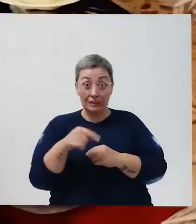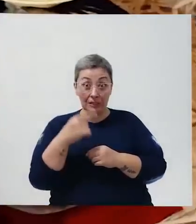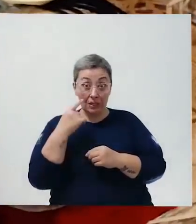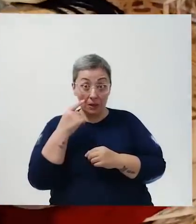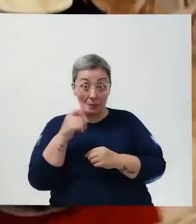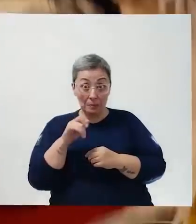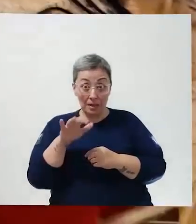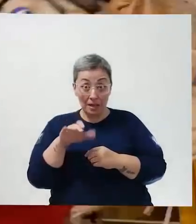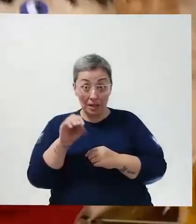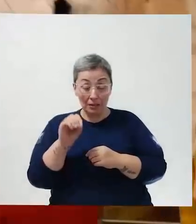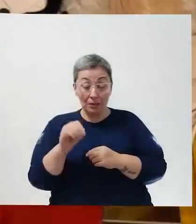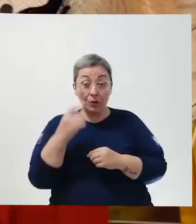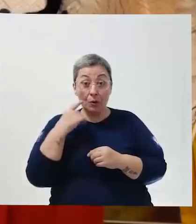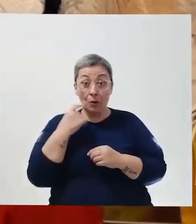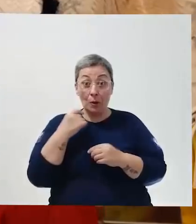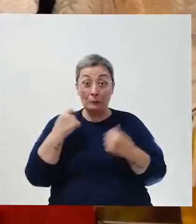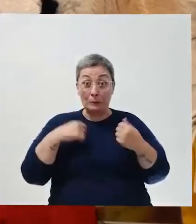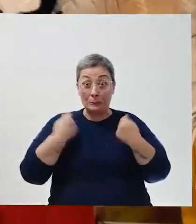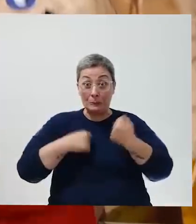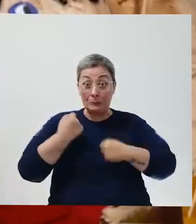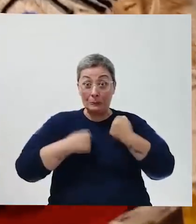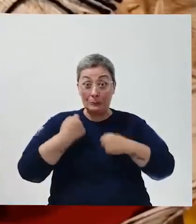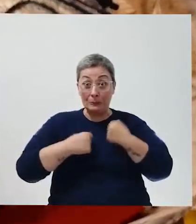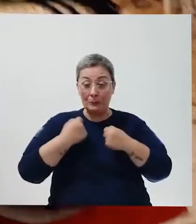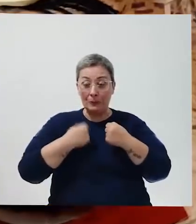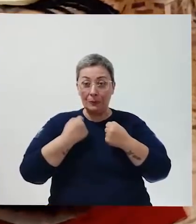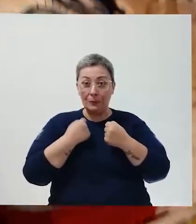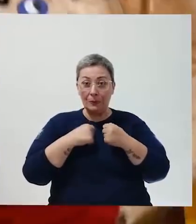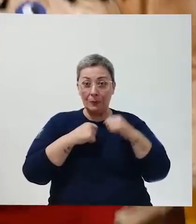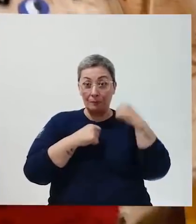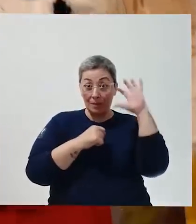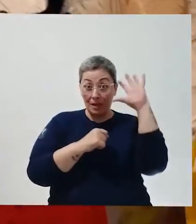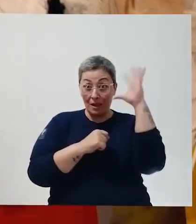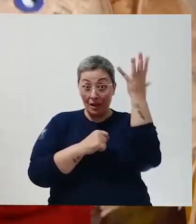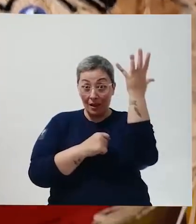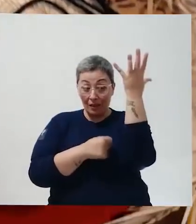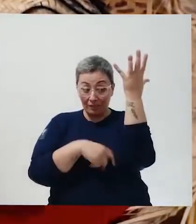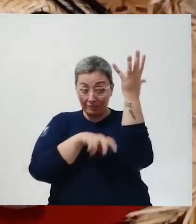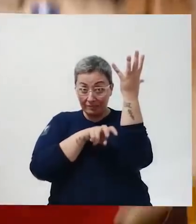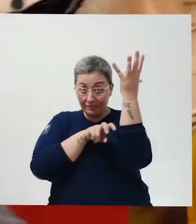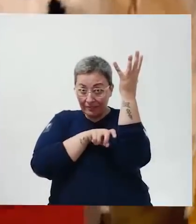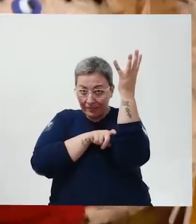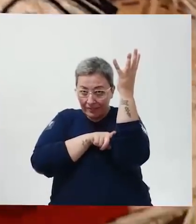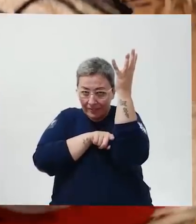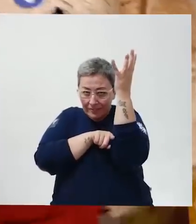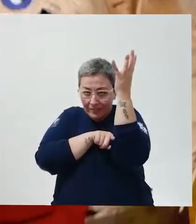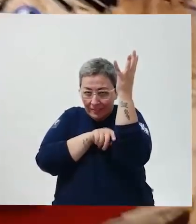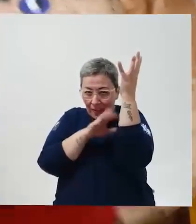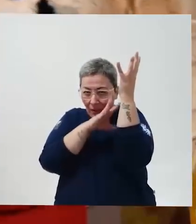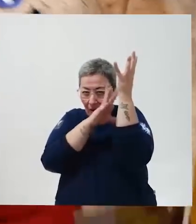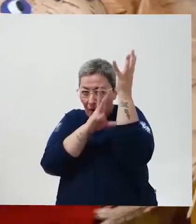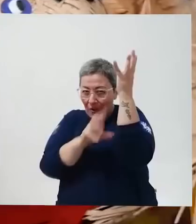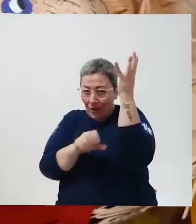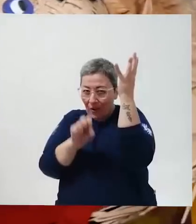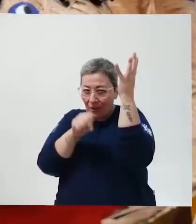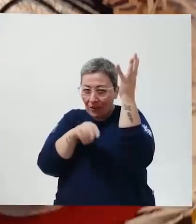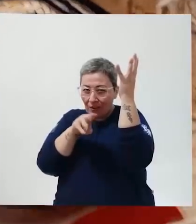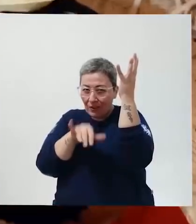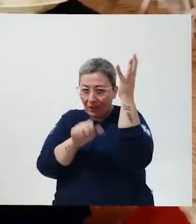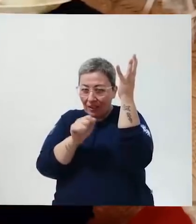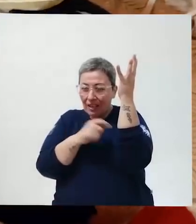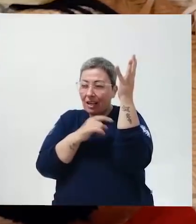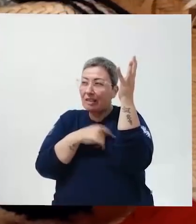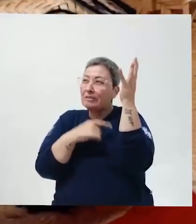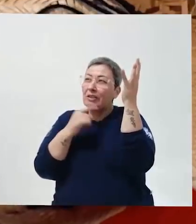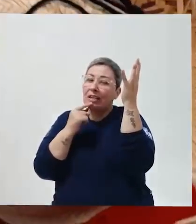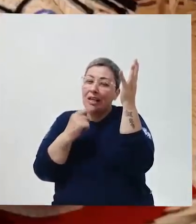E Pedro saiu correndo e ficou embaixo de uma árvore, à sombra de uma árvore,